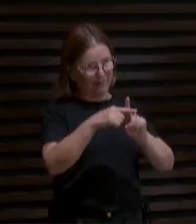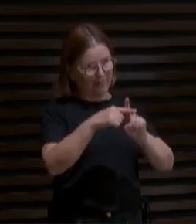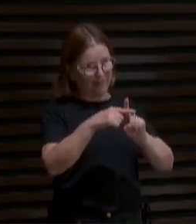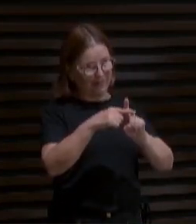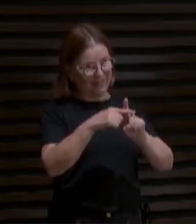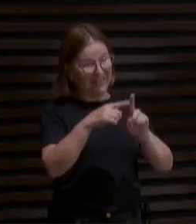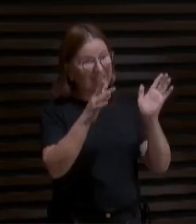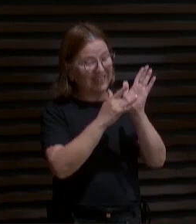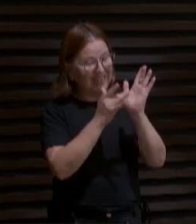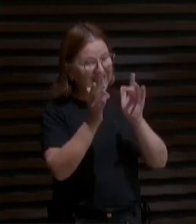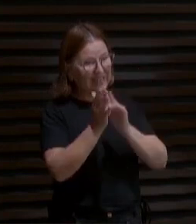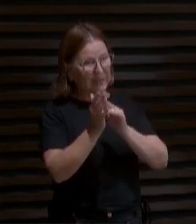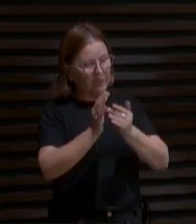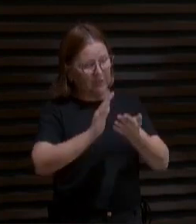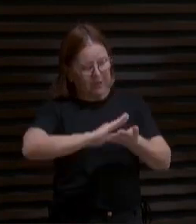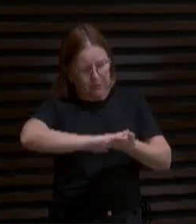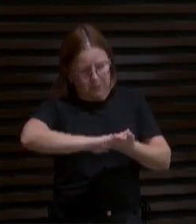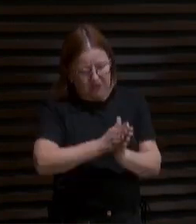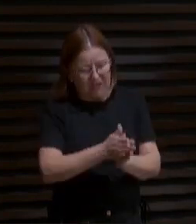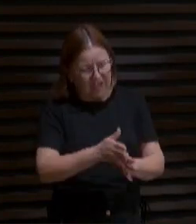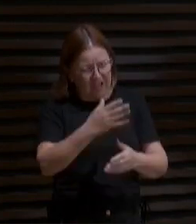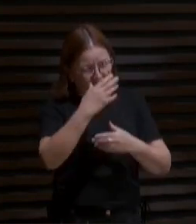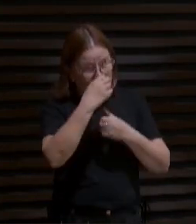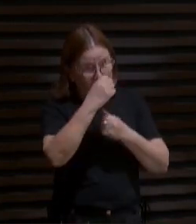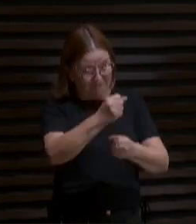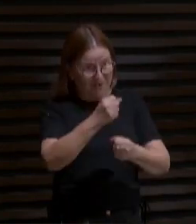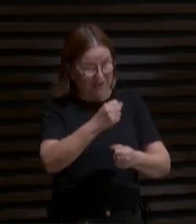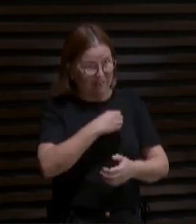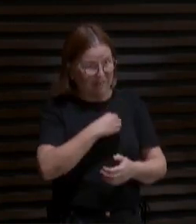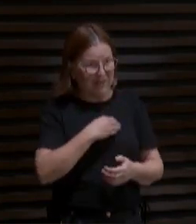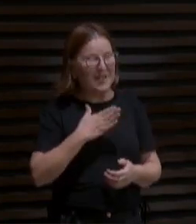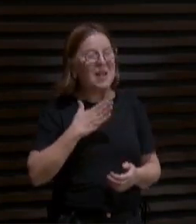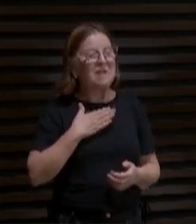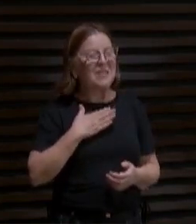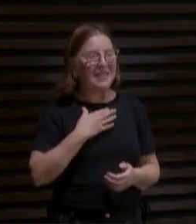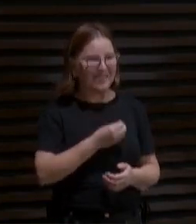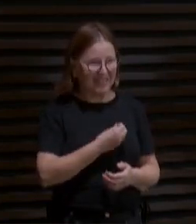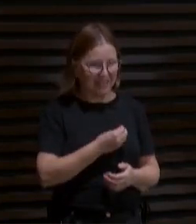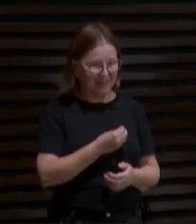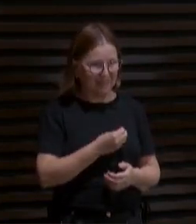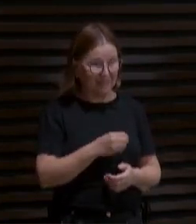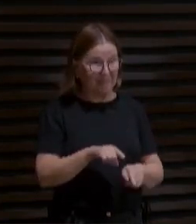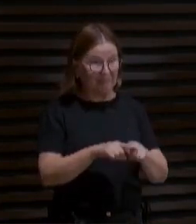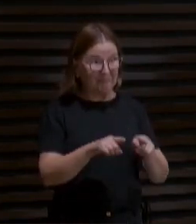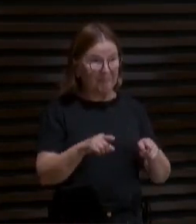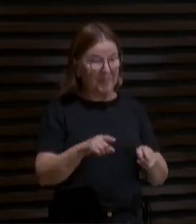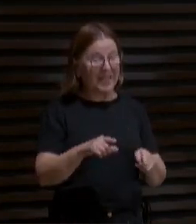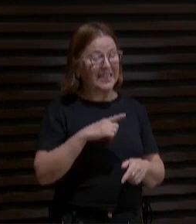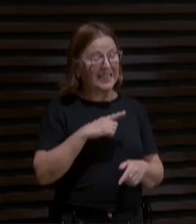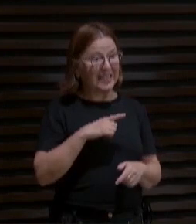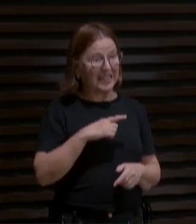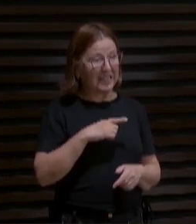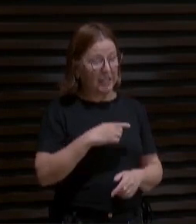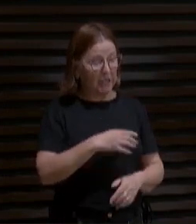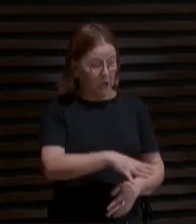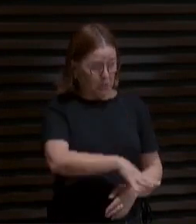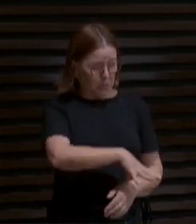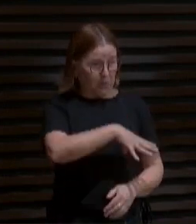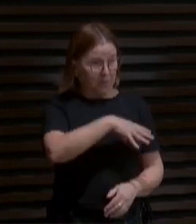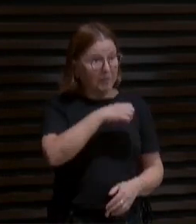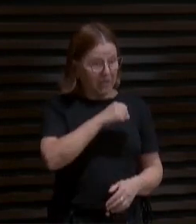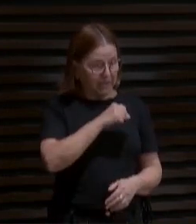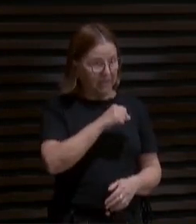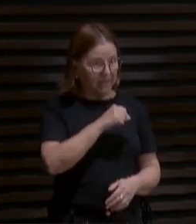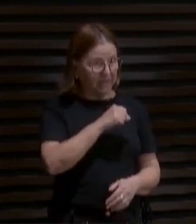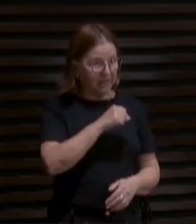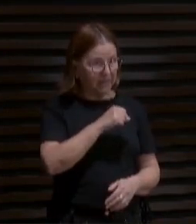a força do pecado na minha vida. Agora tem uma ira, o brasume da sua ira,